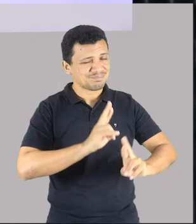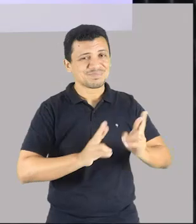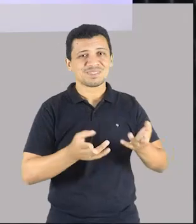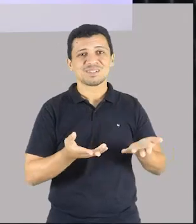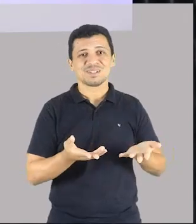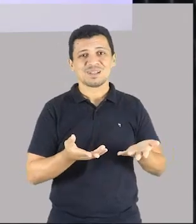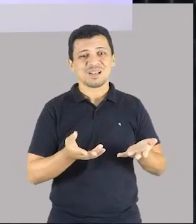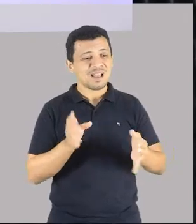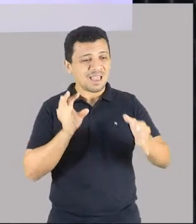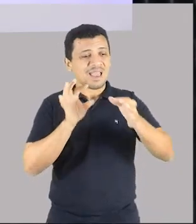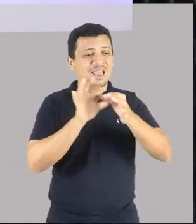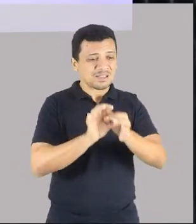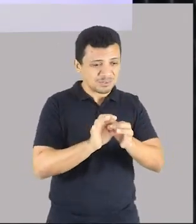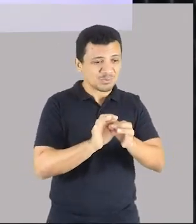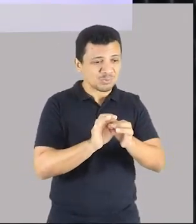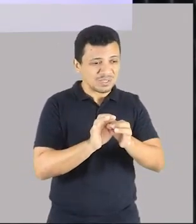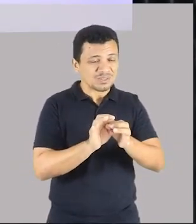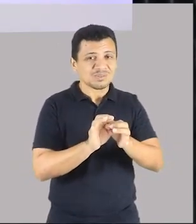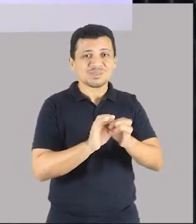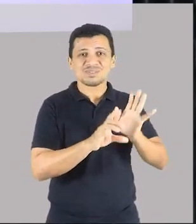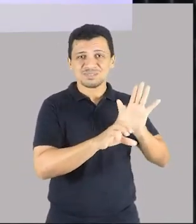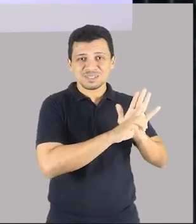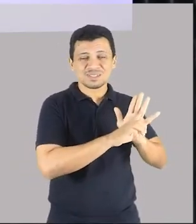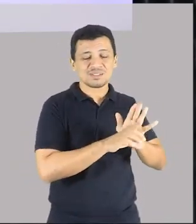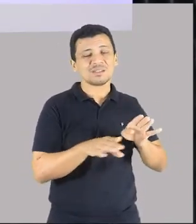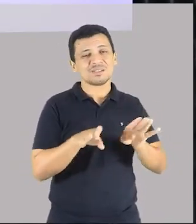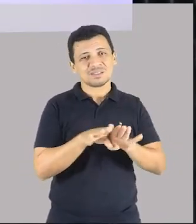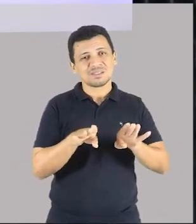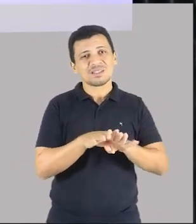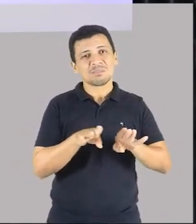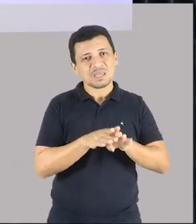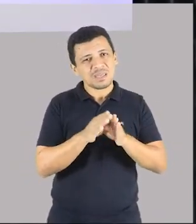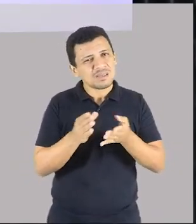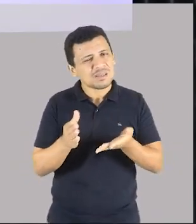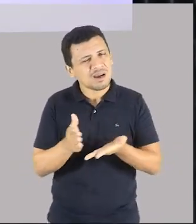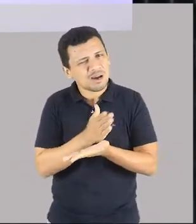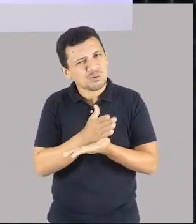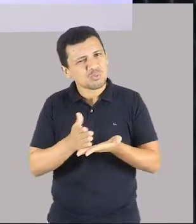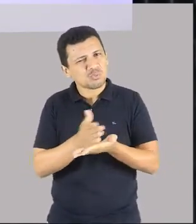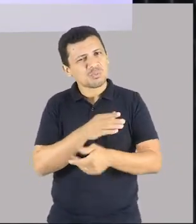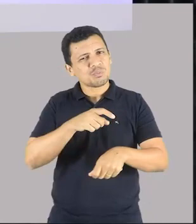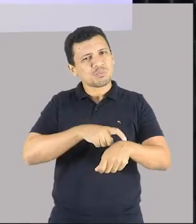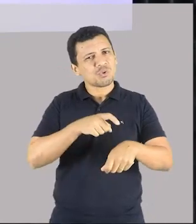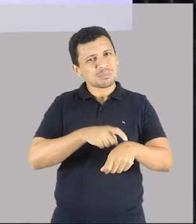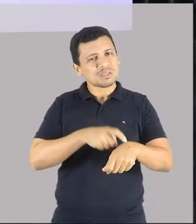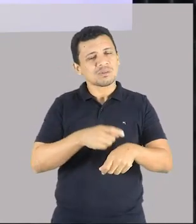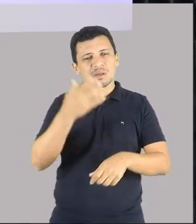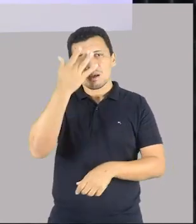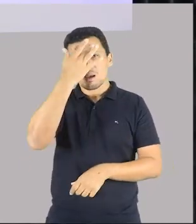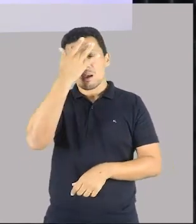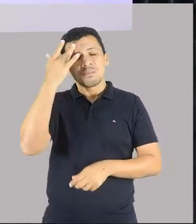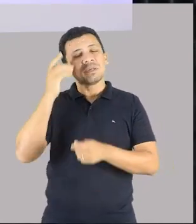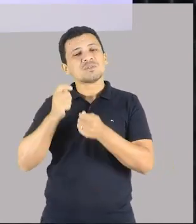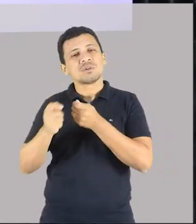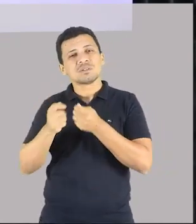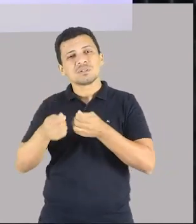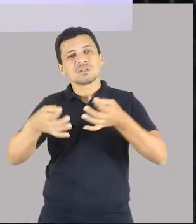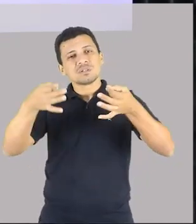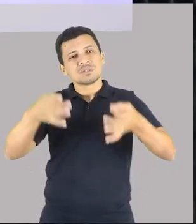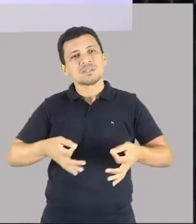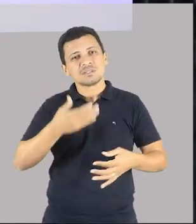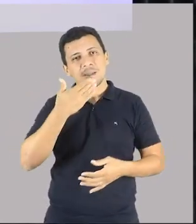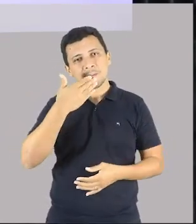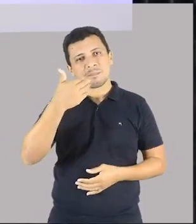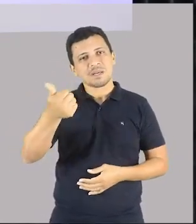vinculado e muito bem limitado, também há um espaço, em algum momento, para o administrador decidir o que é melhor para cada